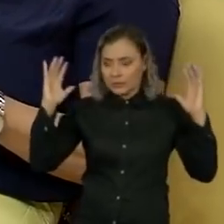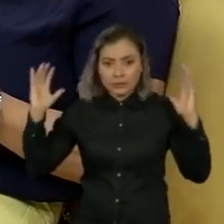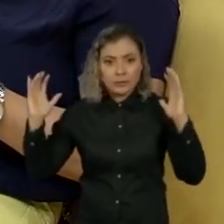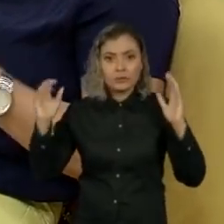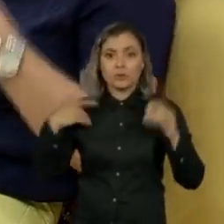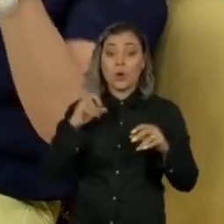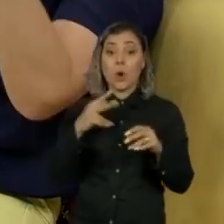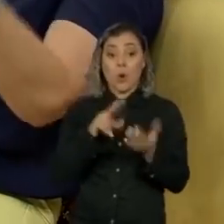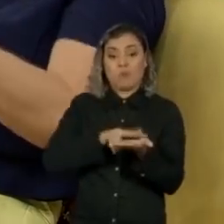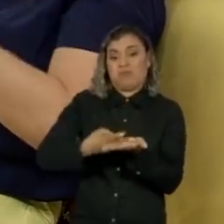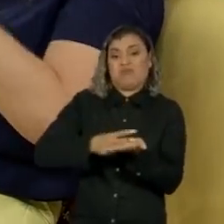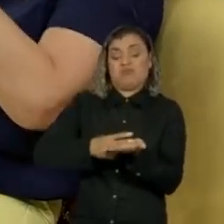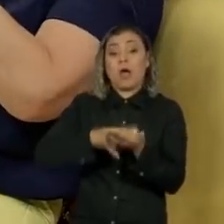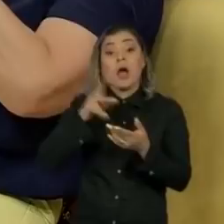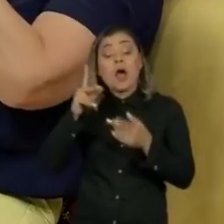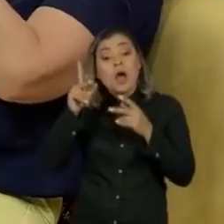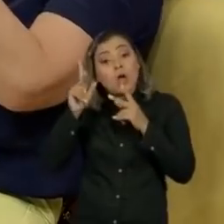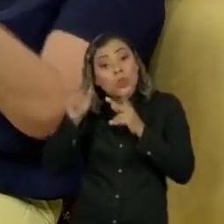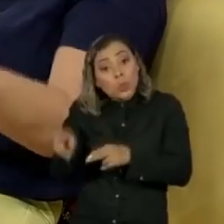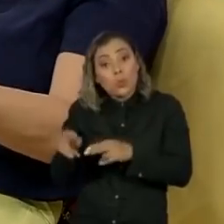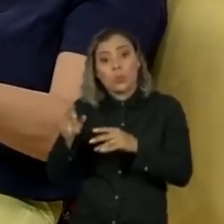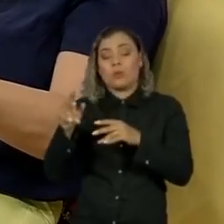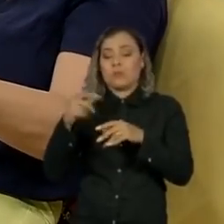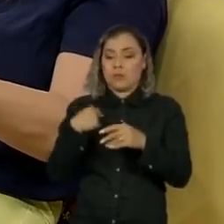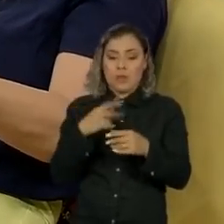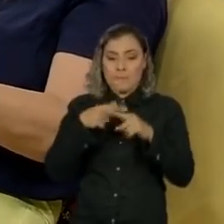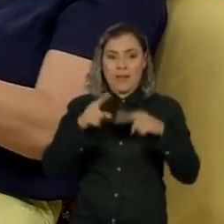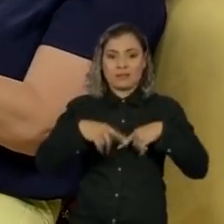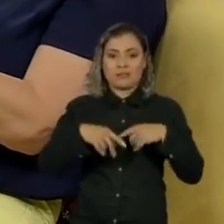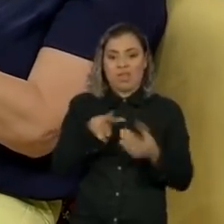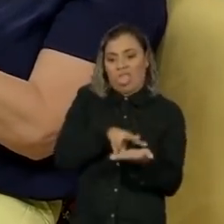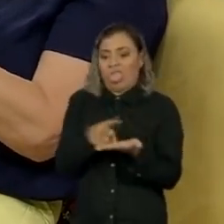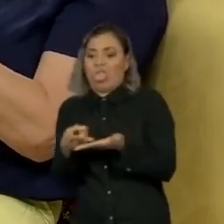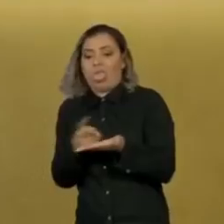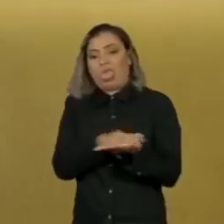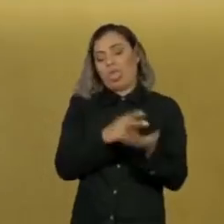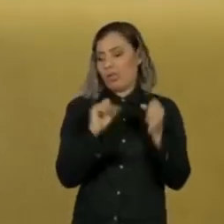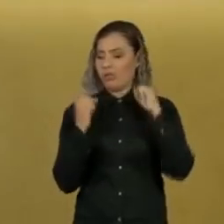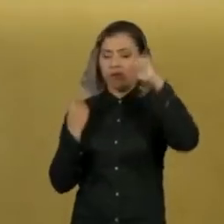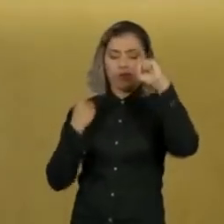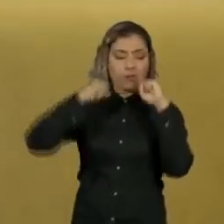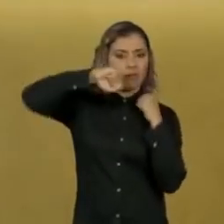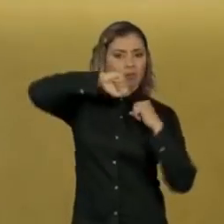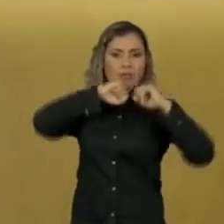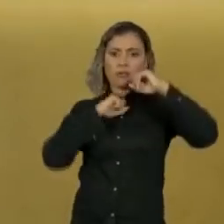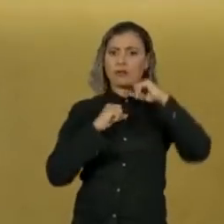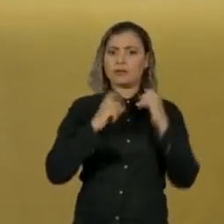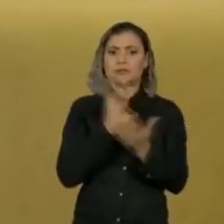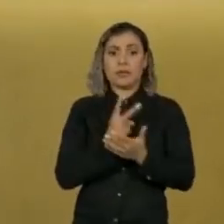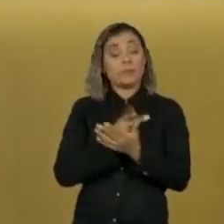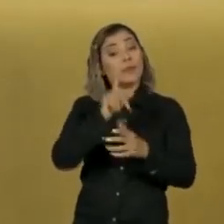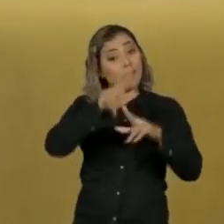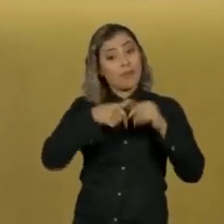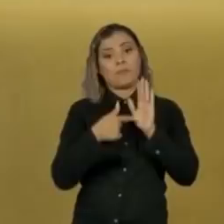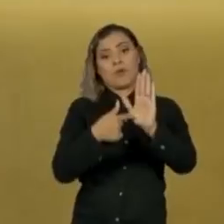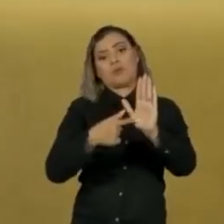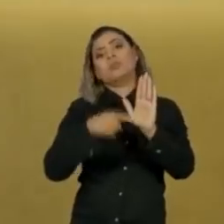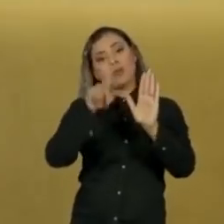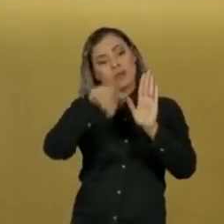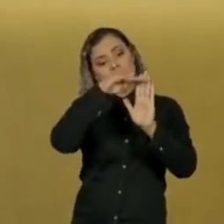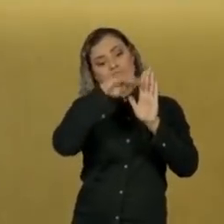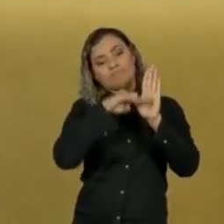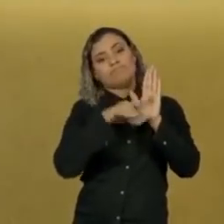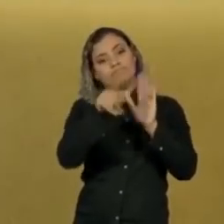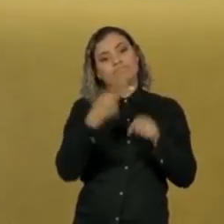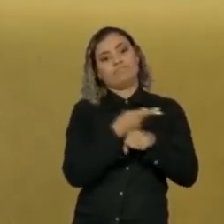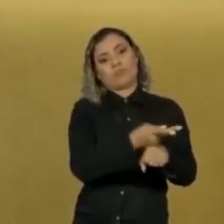muitas pernas, ou fala, ou se levanta, né? Existem vários sinais de que você tem um problema do sono. Os mais